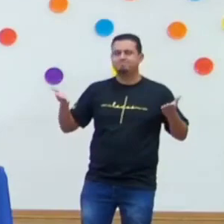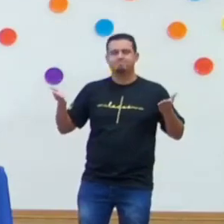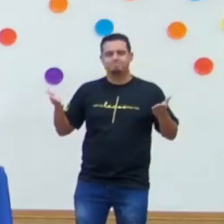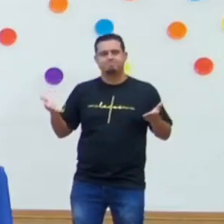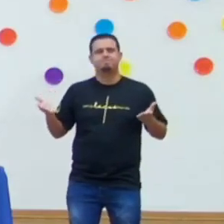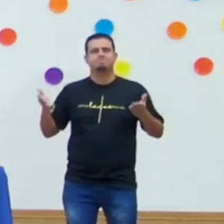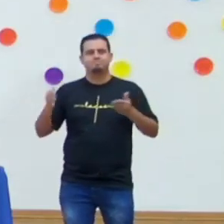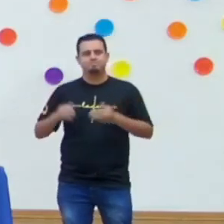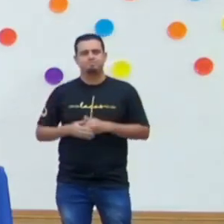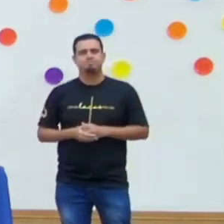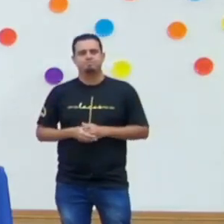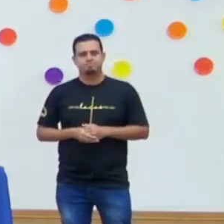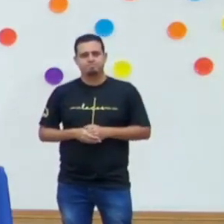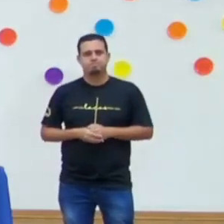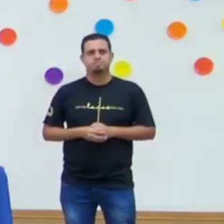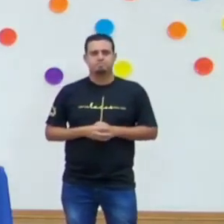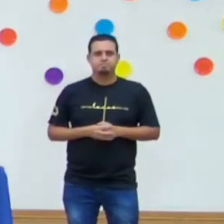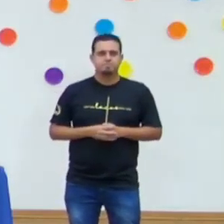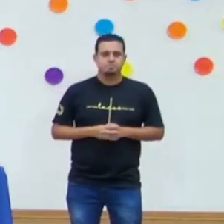presente aqui.